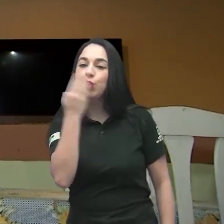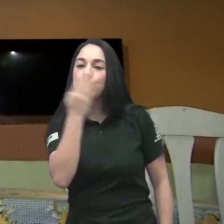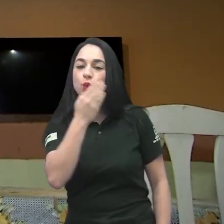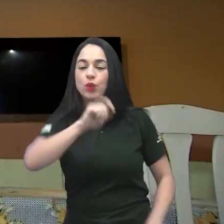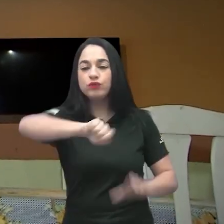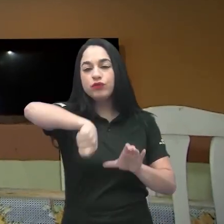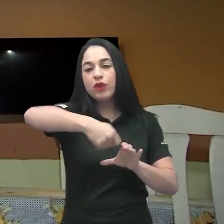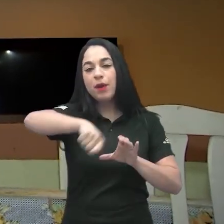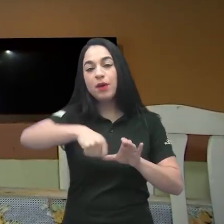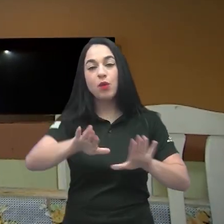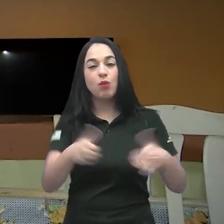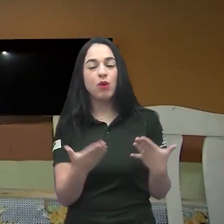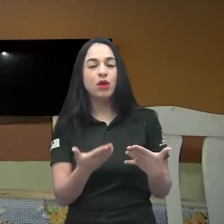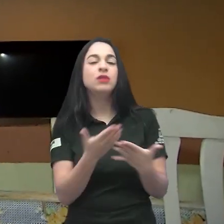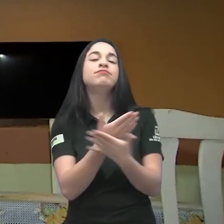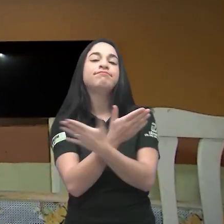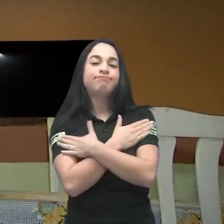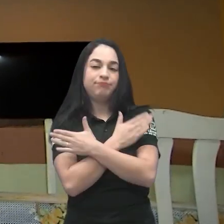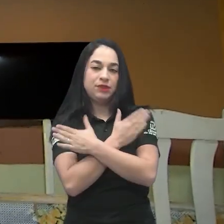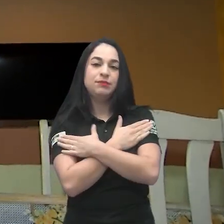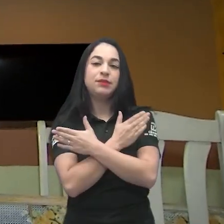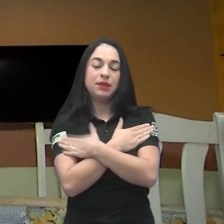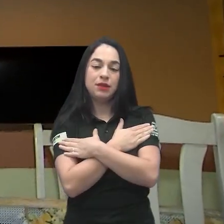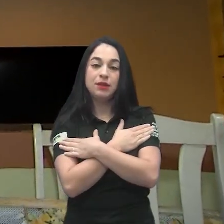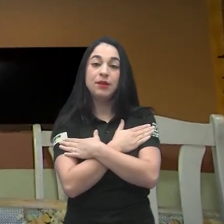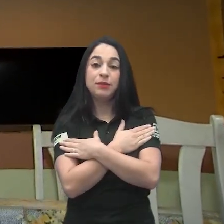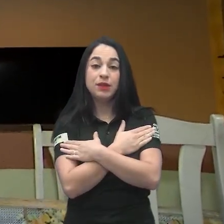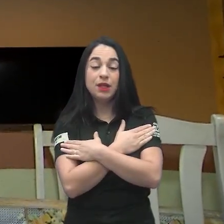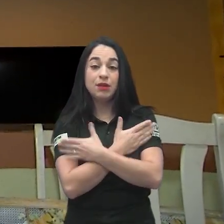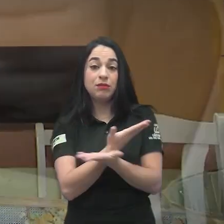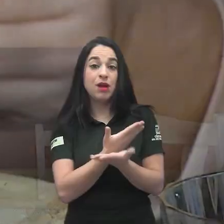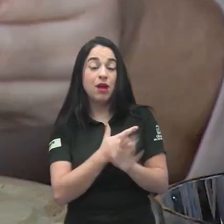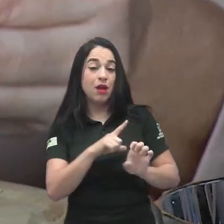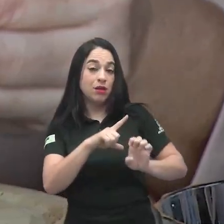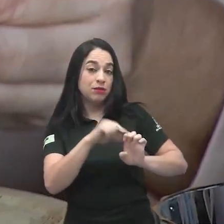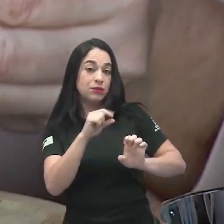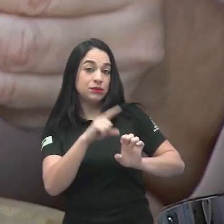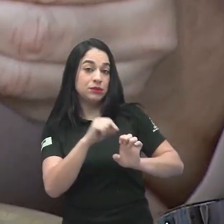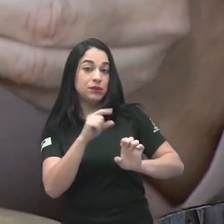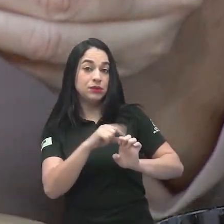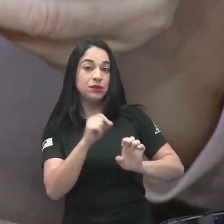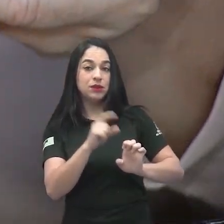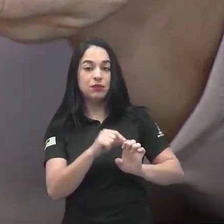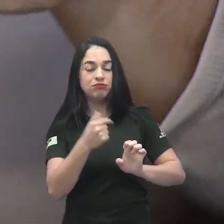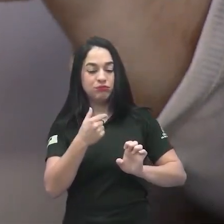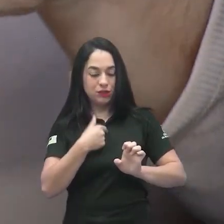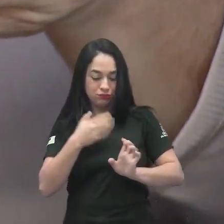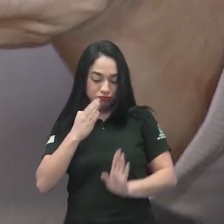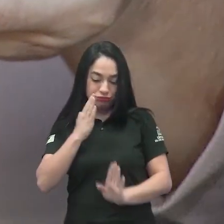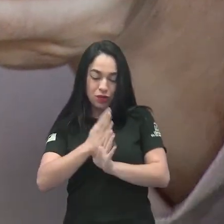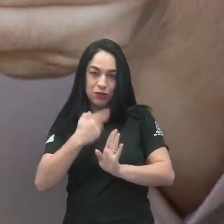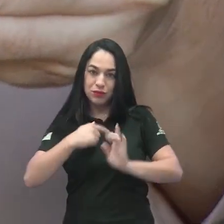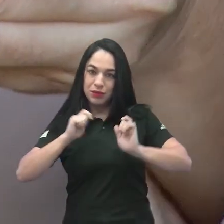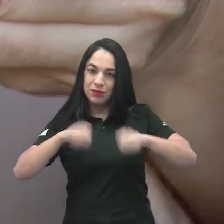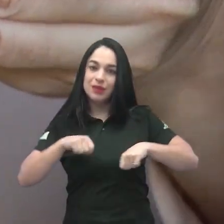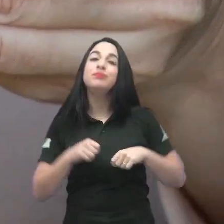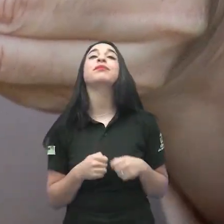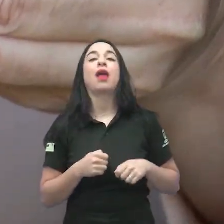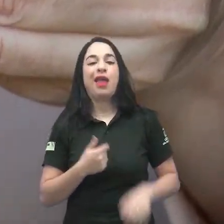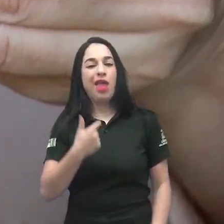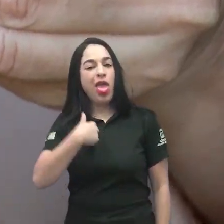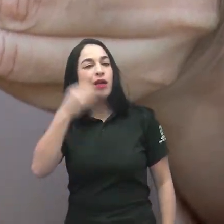começou a produção dos doces após um período sem conseguir emprego. O empreendedorismo foi um momento de